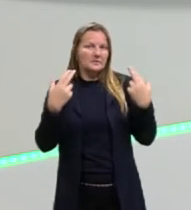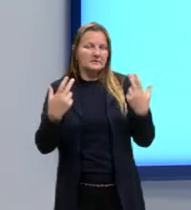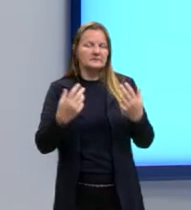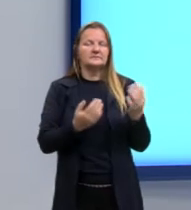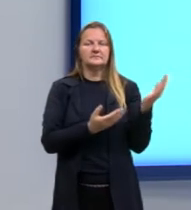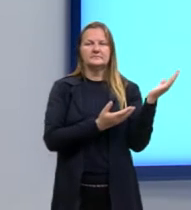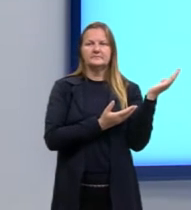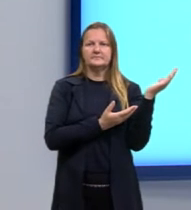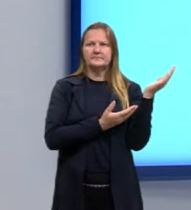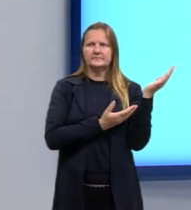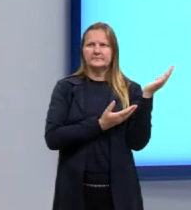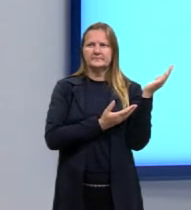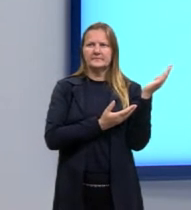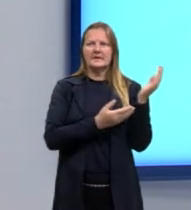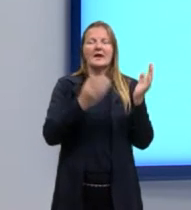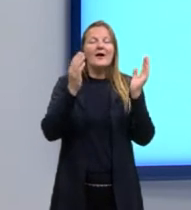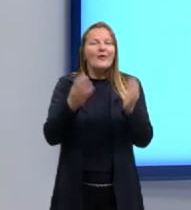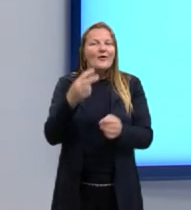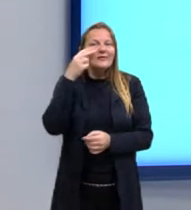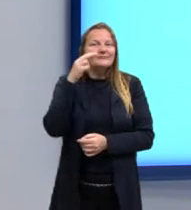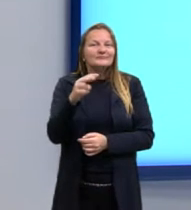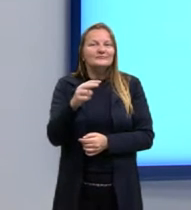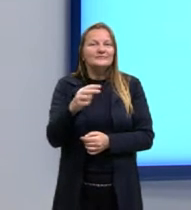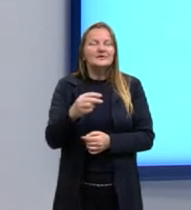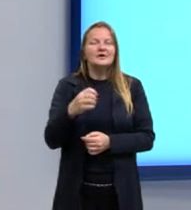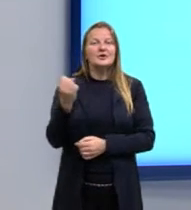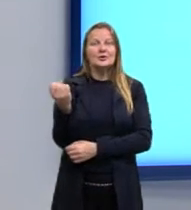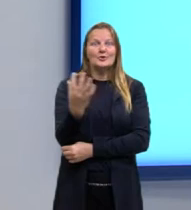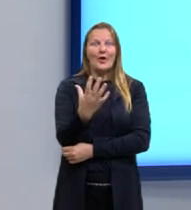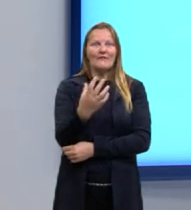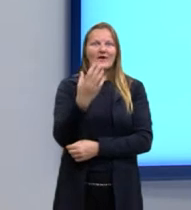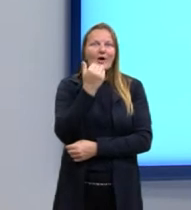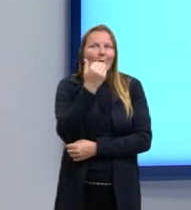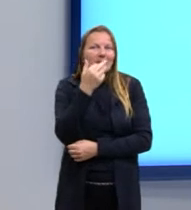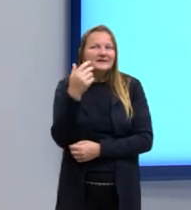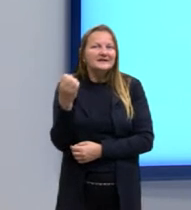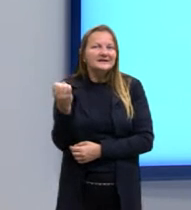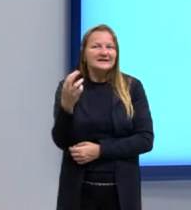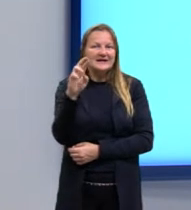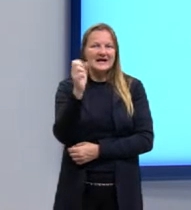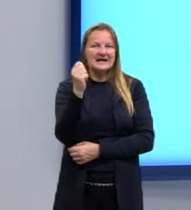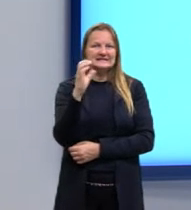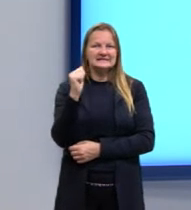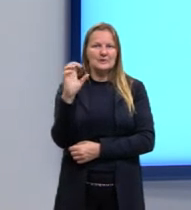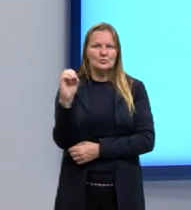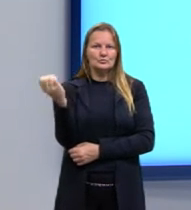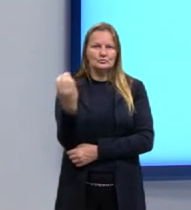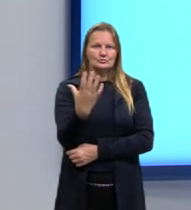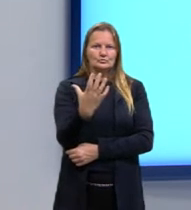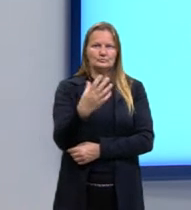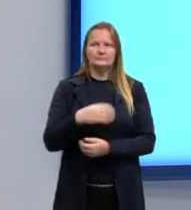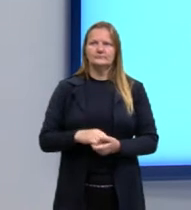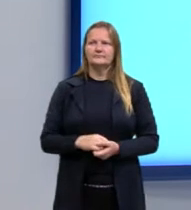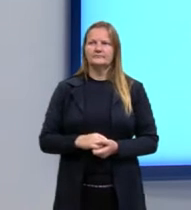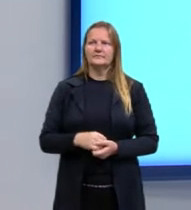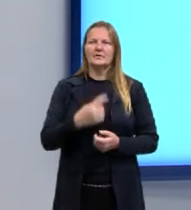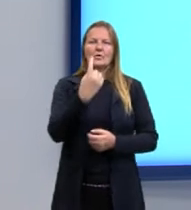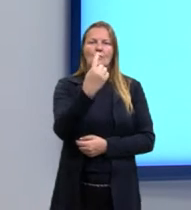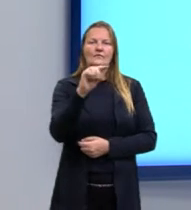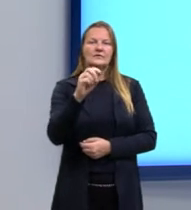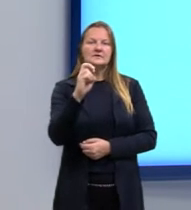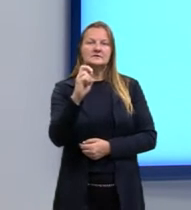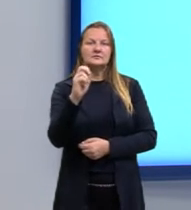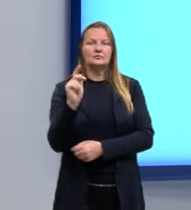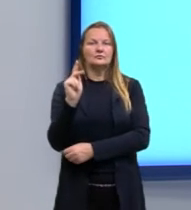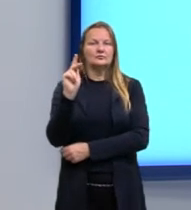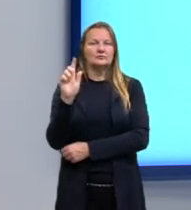agora a gente vai dar uma olhada na ração nova E aí nós temos o seguinte 1,5